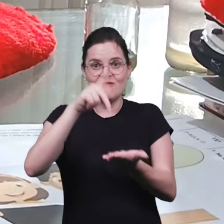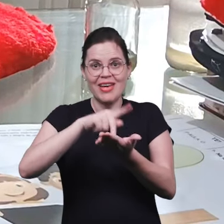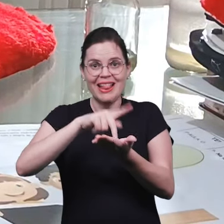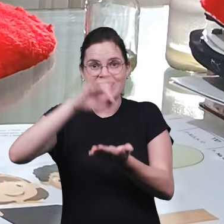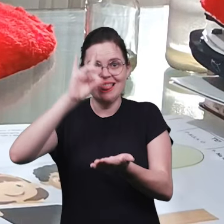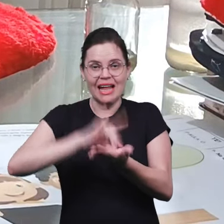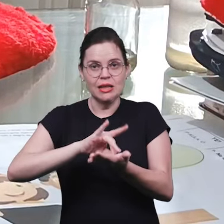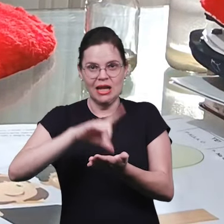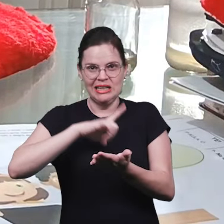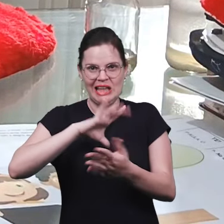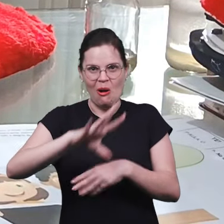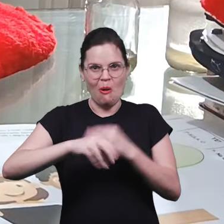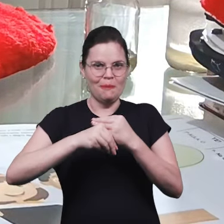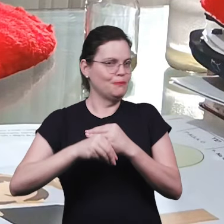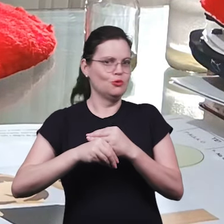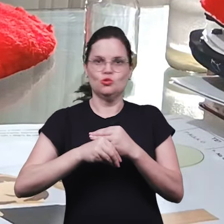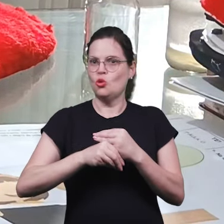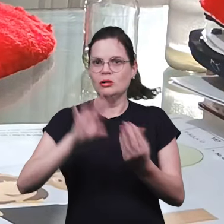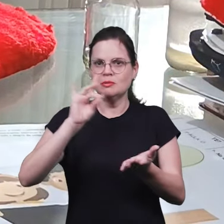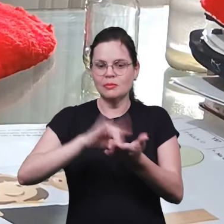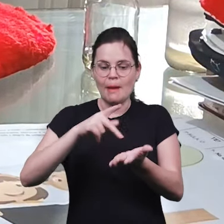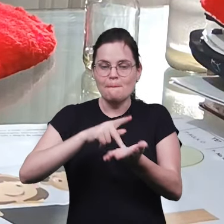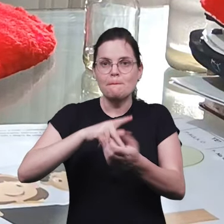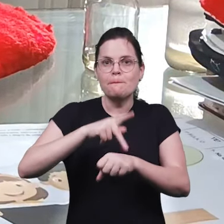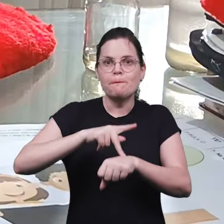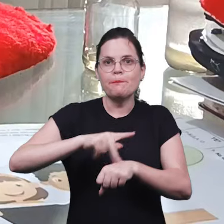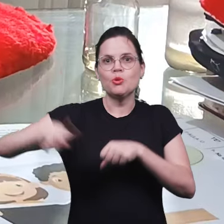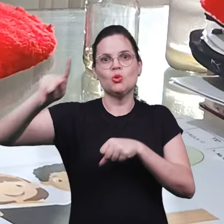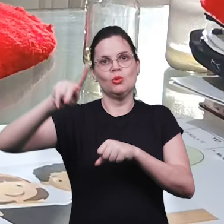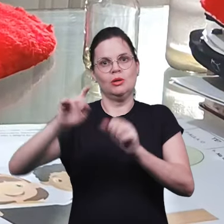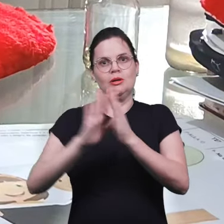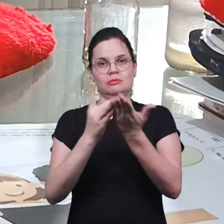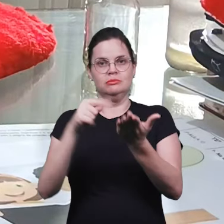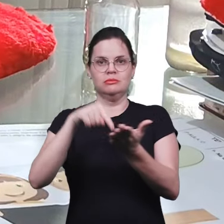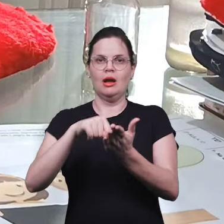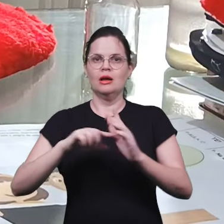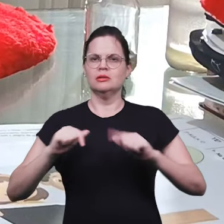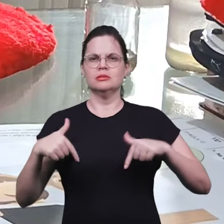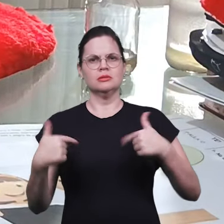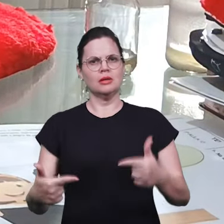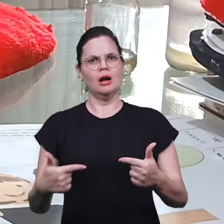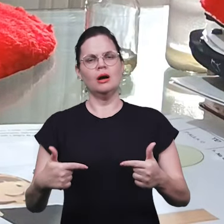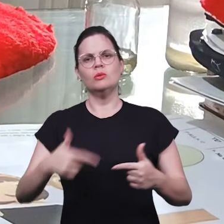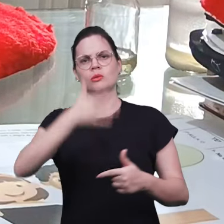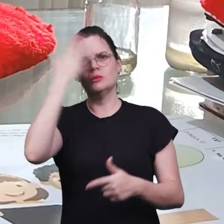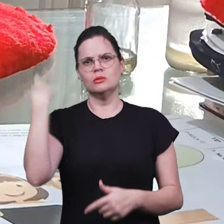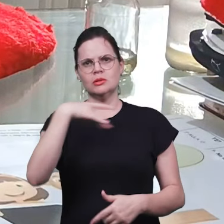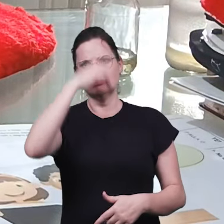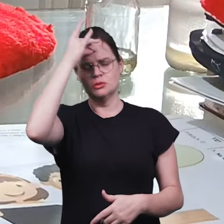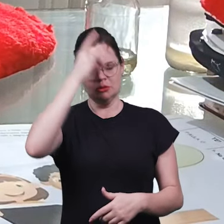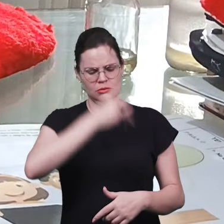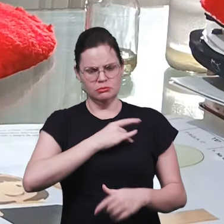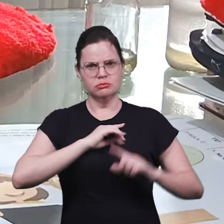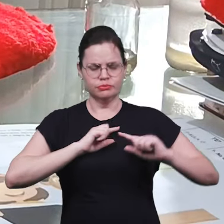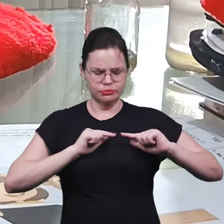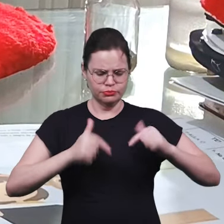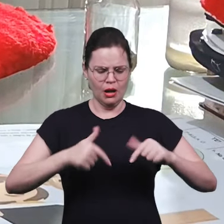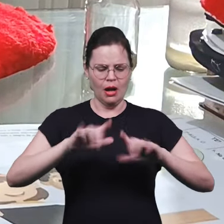verdadeira, aquela que traz o sustento para a nossa alma. Olha, é a ação do Espírito Santo através da palavra do